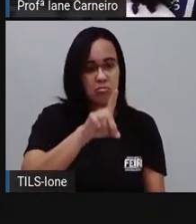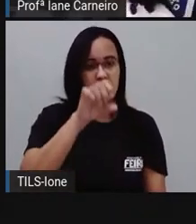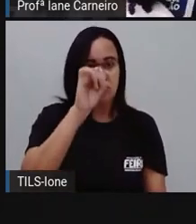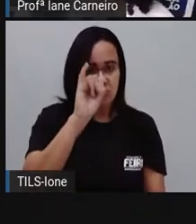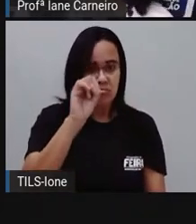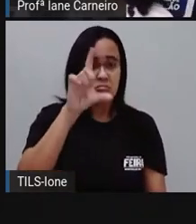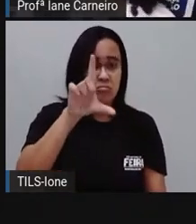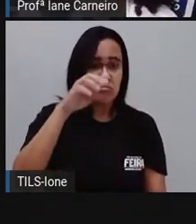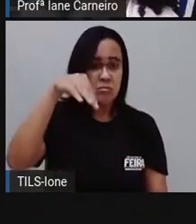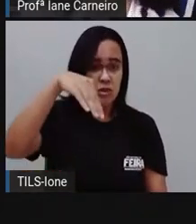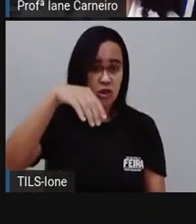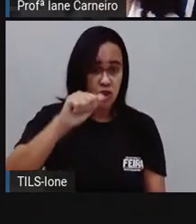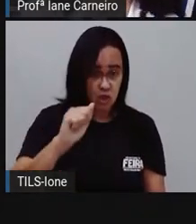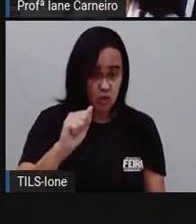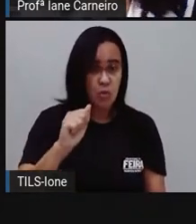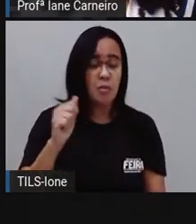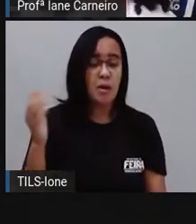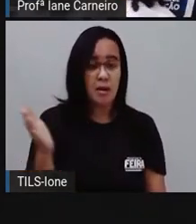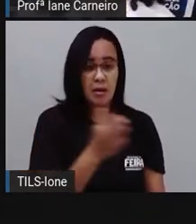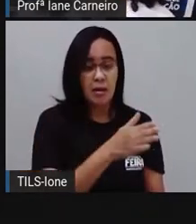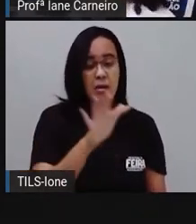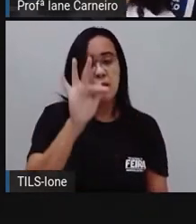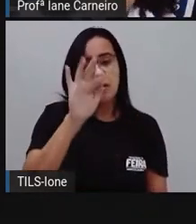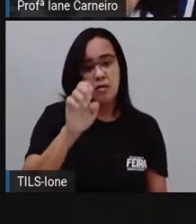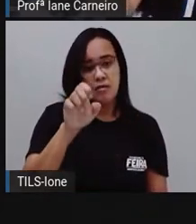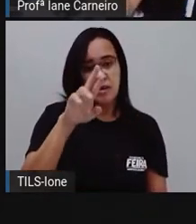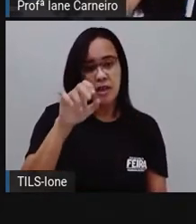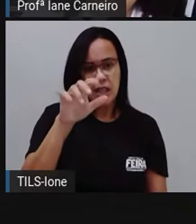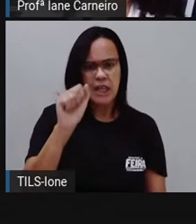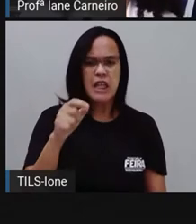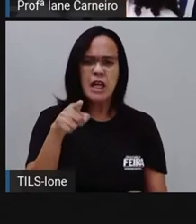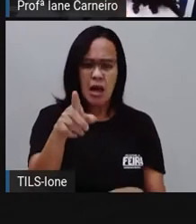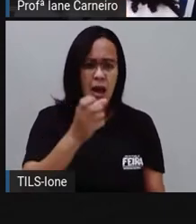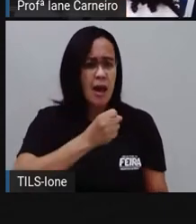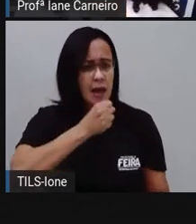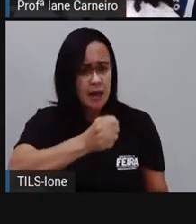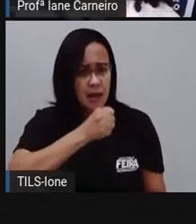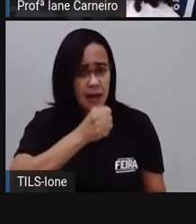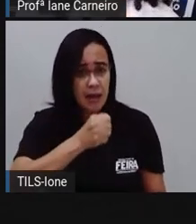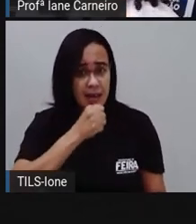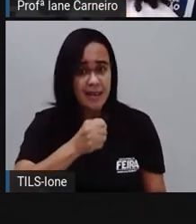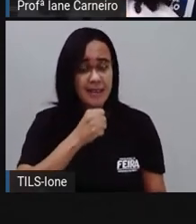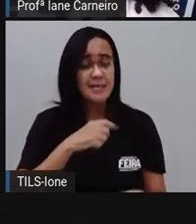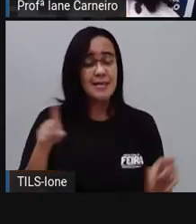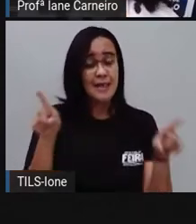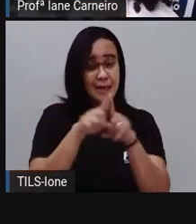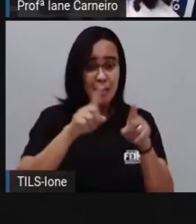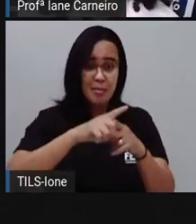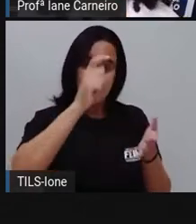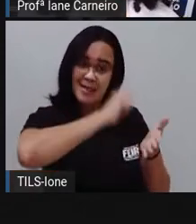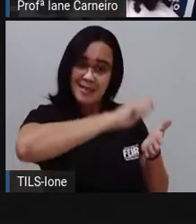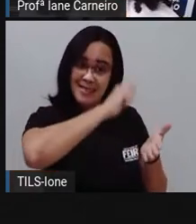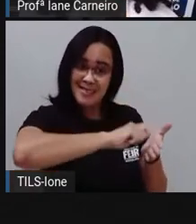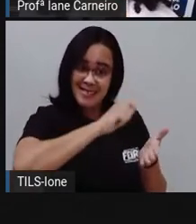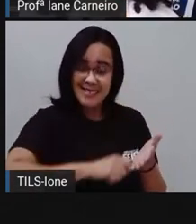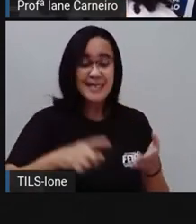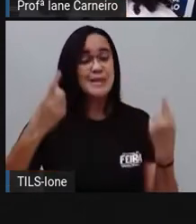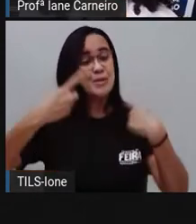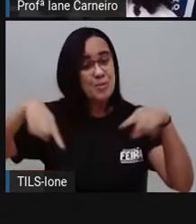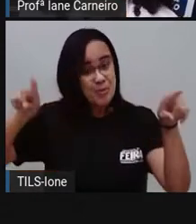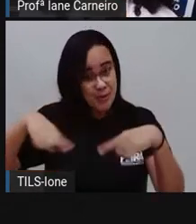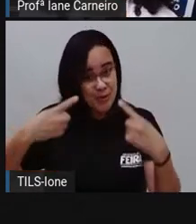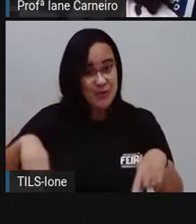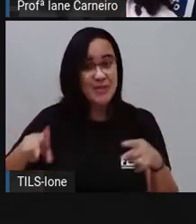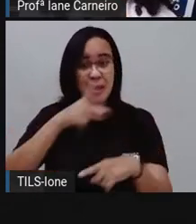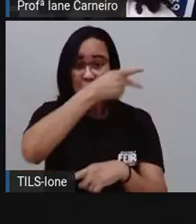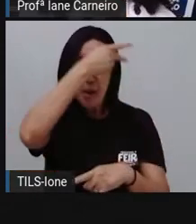Ela é cantora, compositora, né, faz letras de músicas. E também é conhecida aqui em Feira de Santana